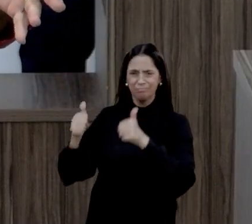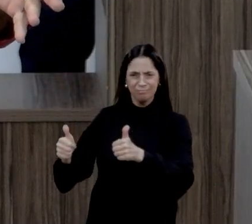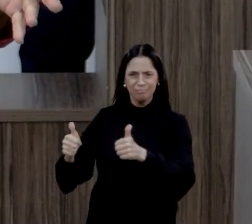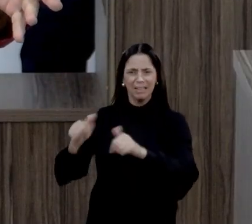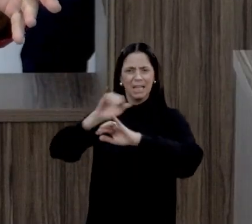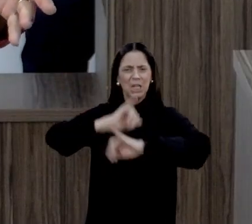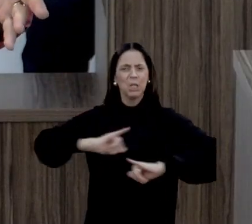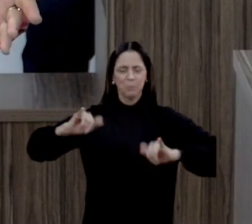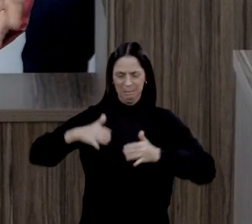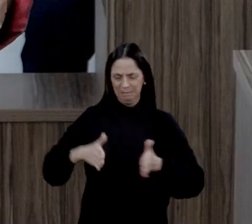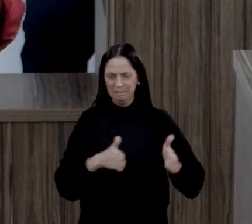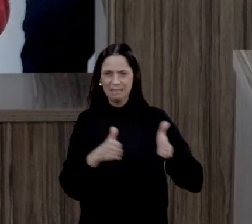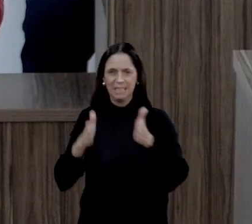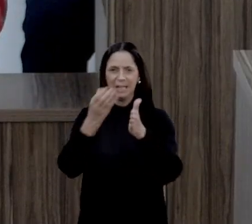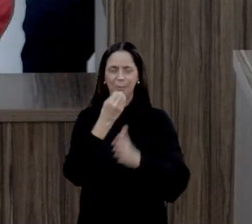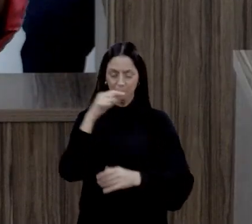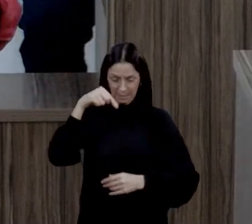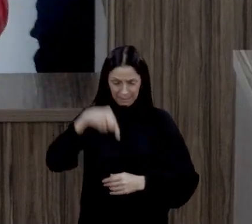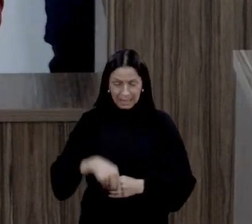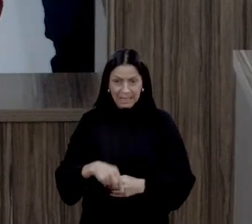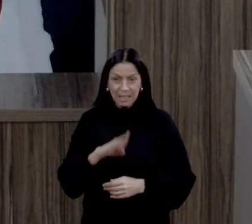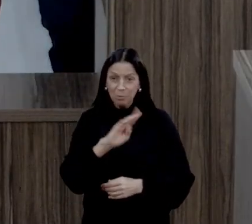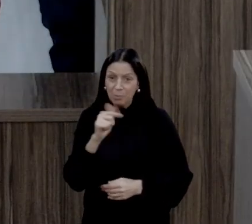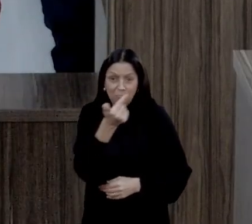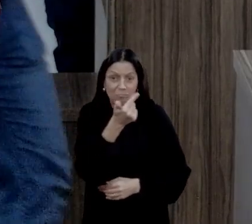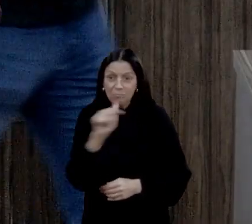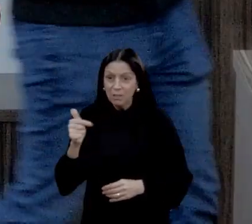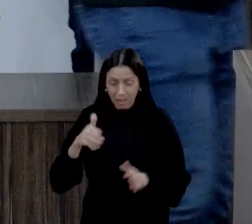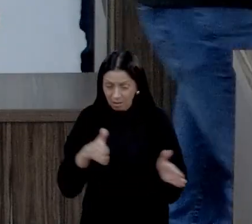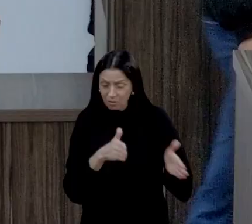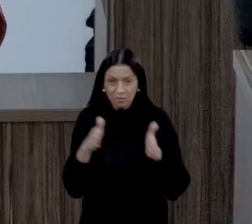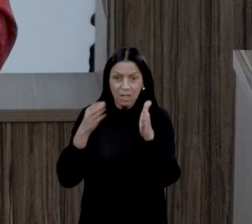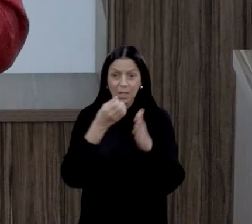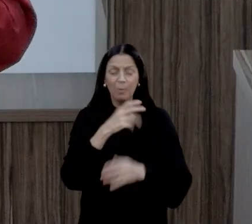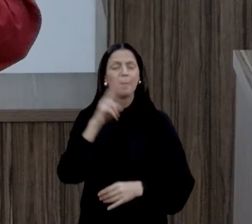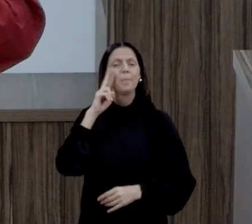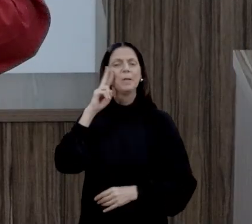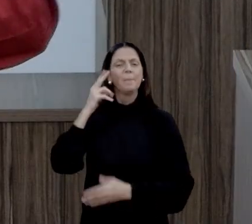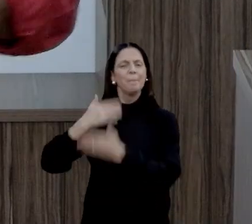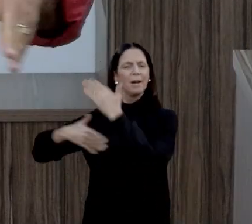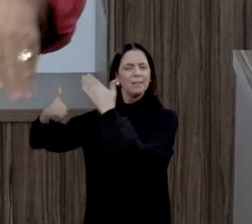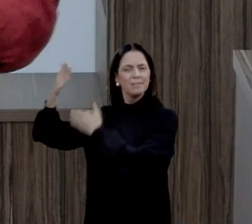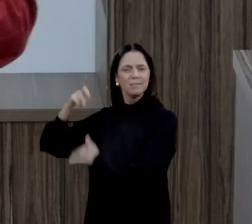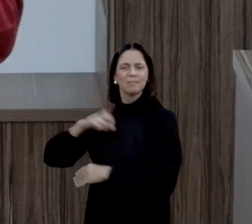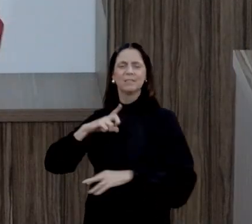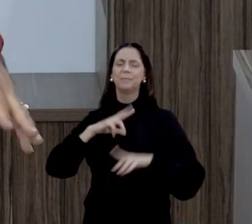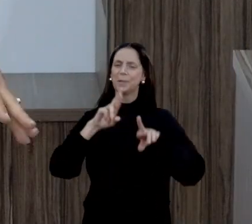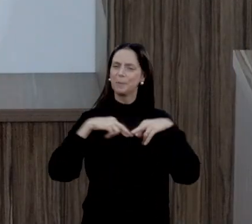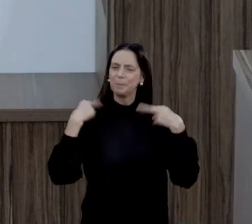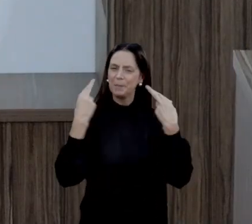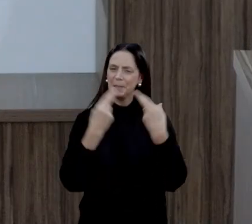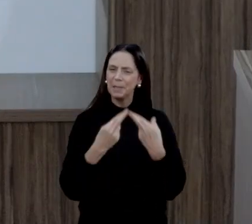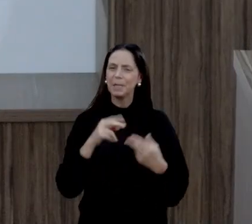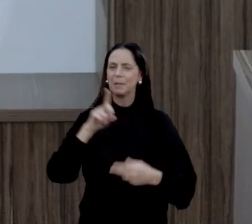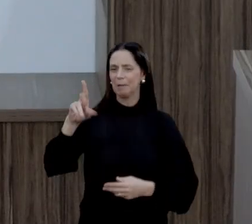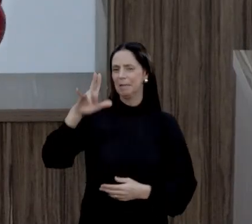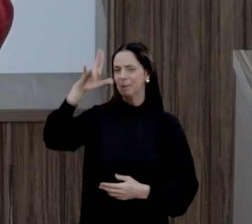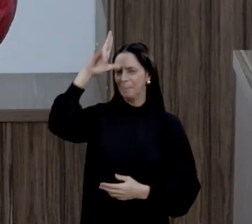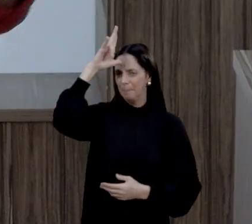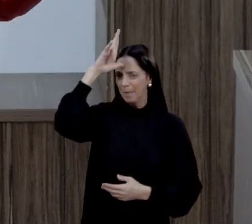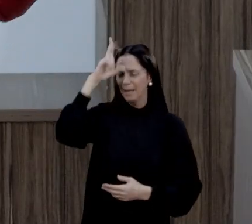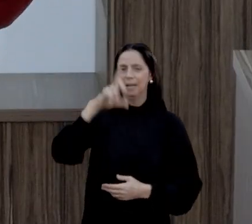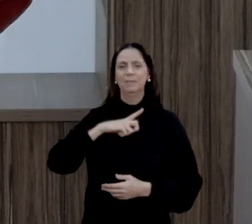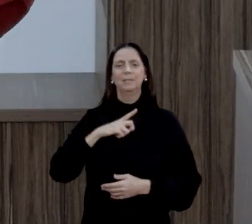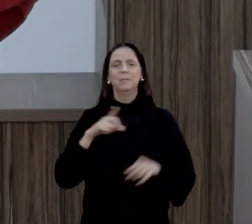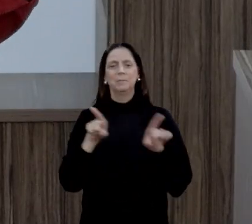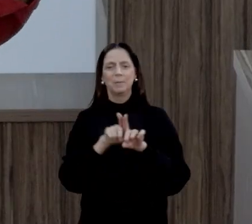Blumenau. Foi feita uma reunião, me recordo, lá na Sociedade Serrinha, na Vila Itopava, teve o deputado do PL lá presente, e até, inclusive,